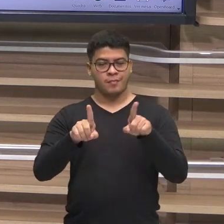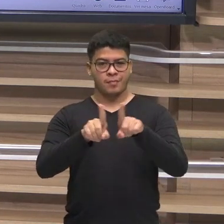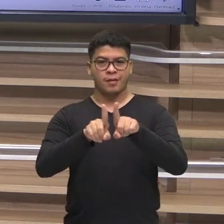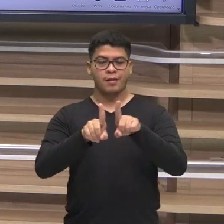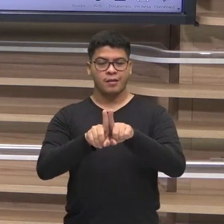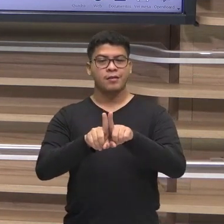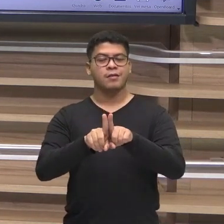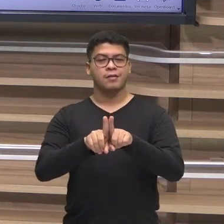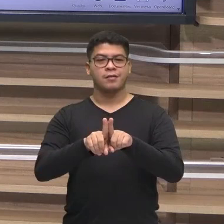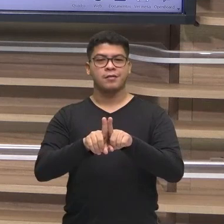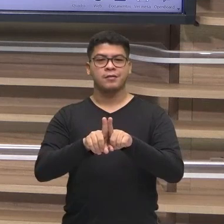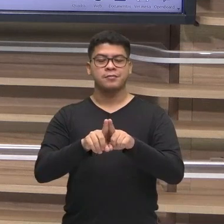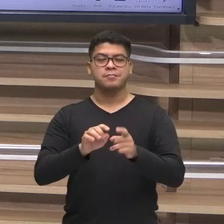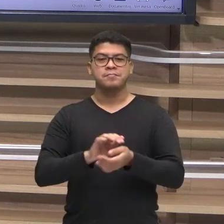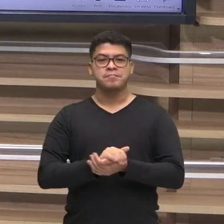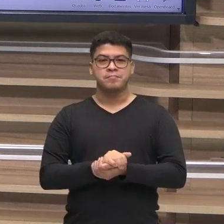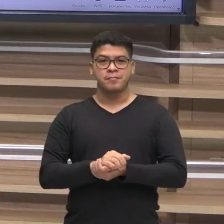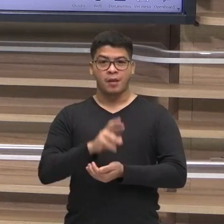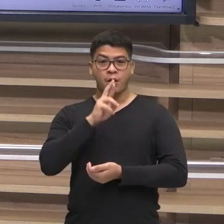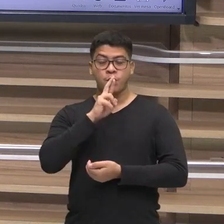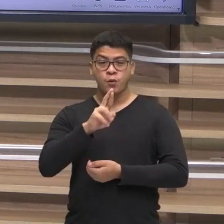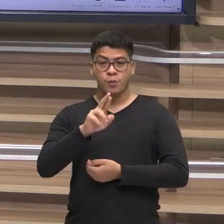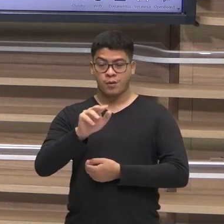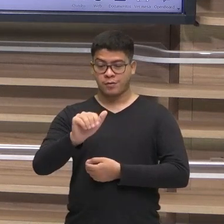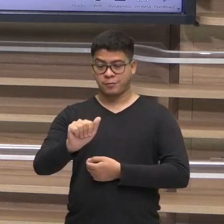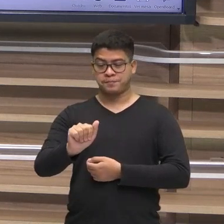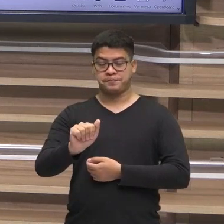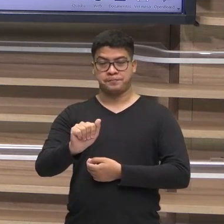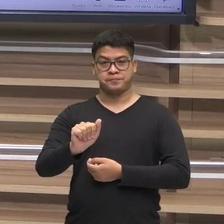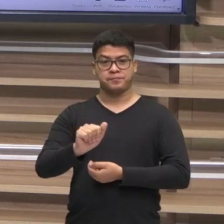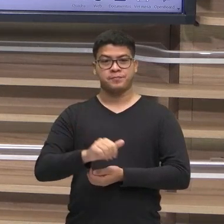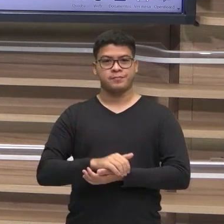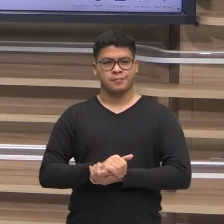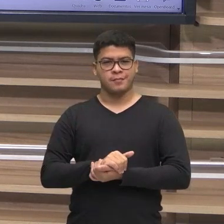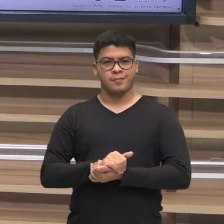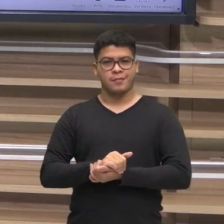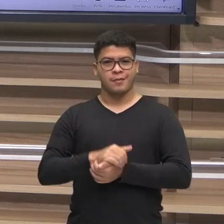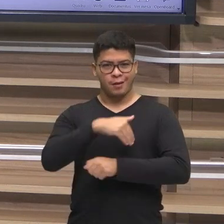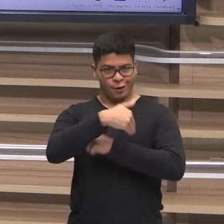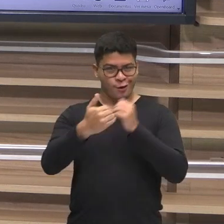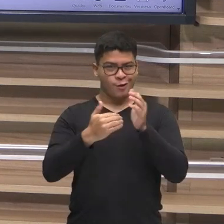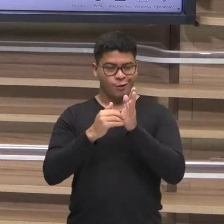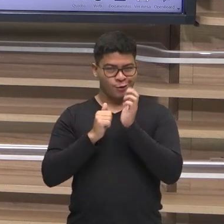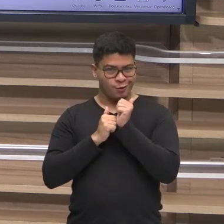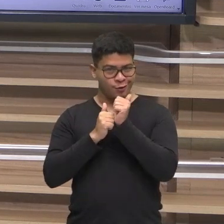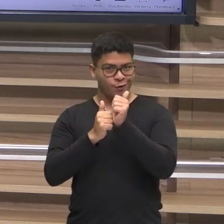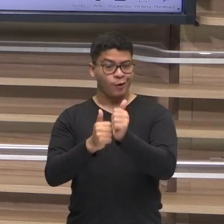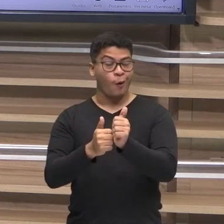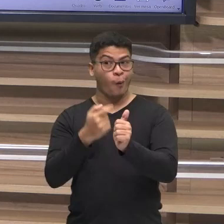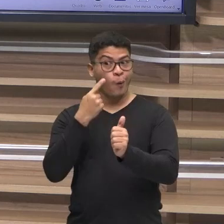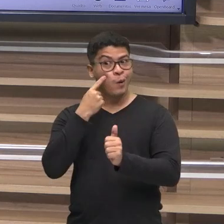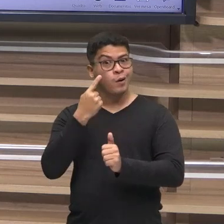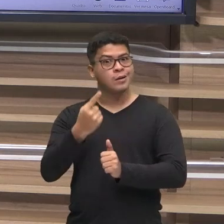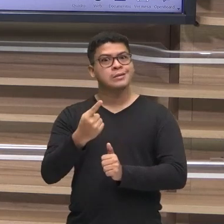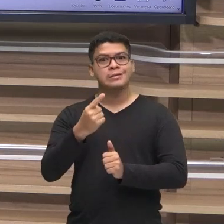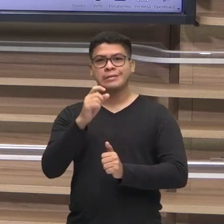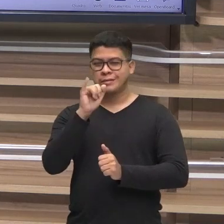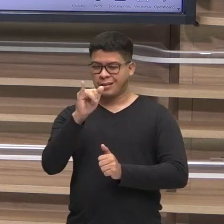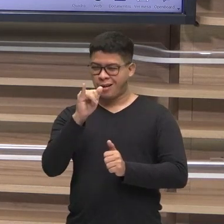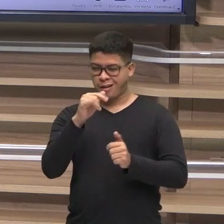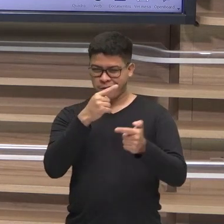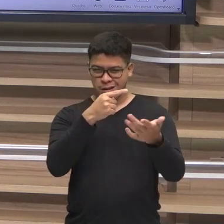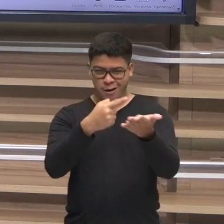da Eva, certo? Também acha que é letter A. Então, todos usando a mesma resposta, é? Olha lá, meninas, vocês combinaram,